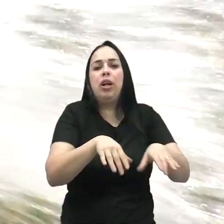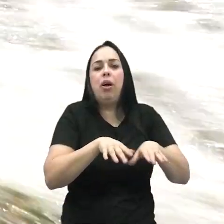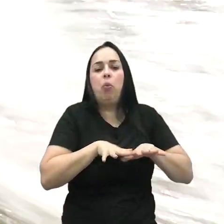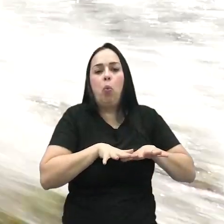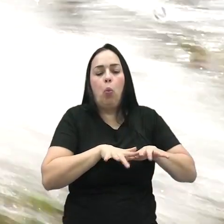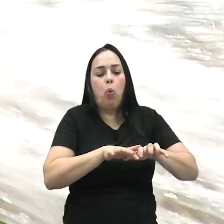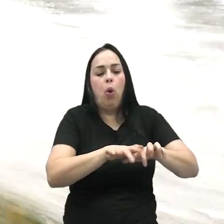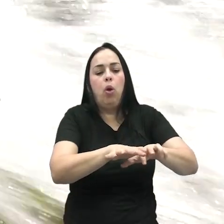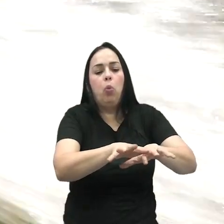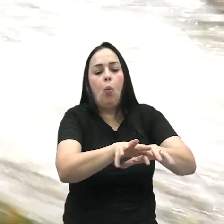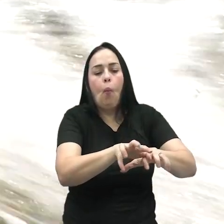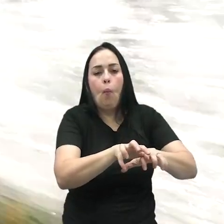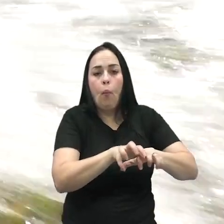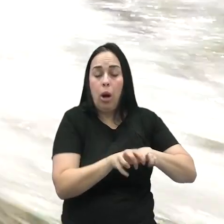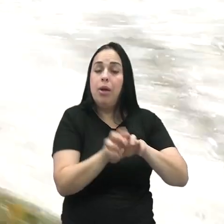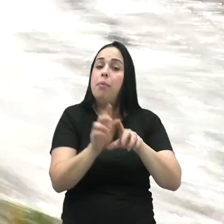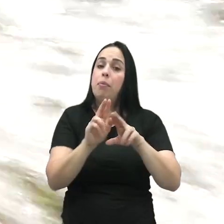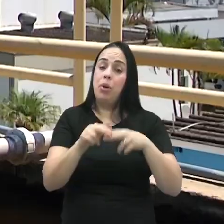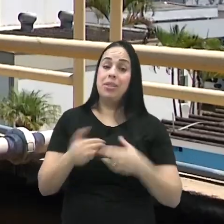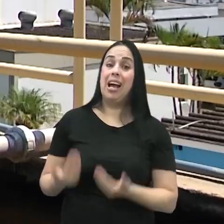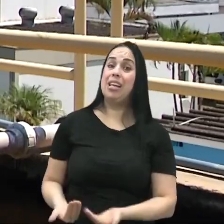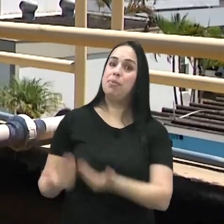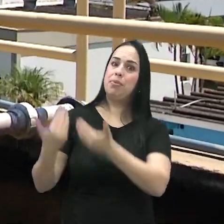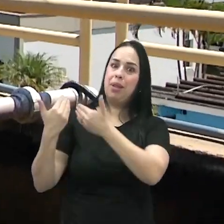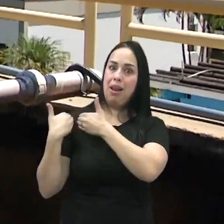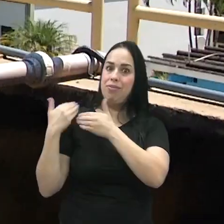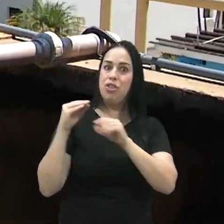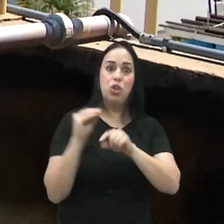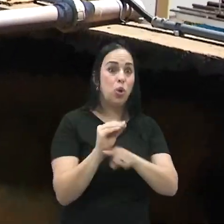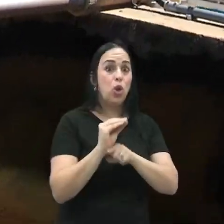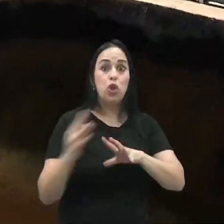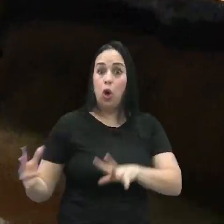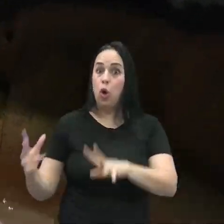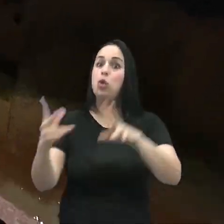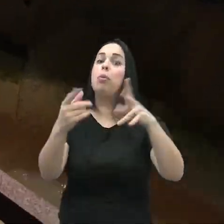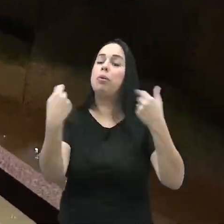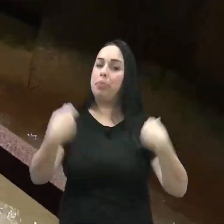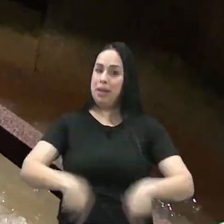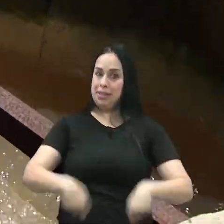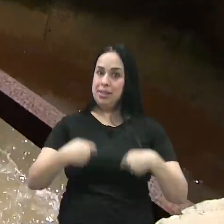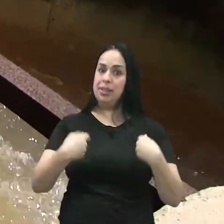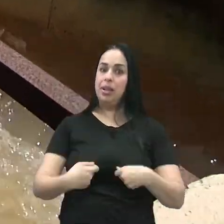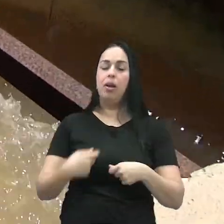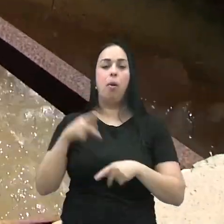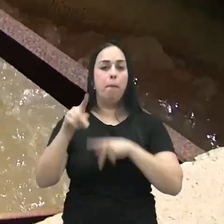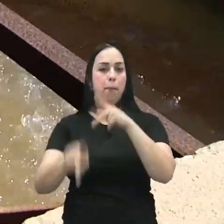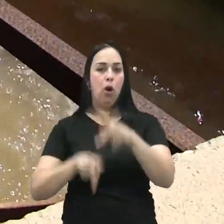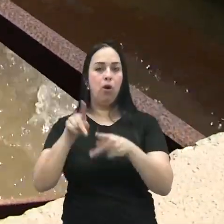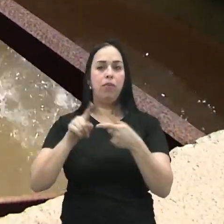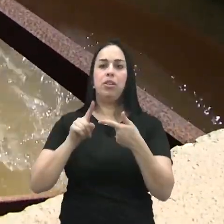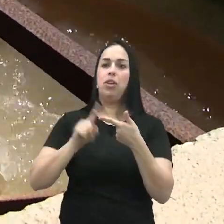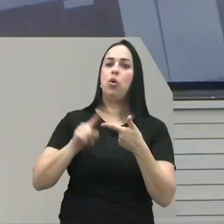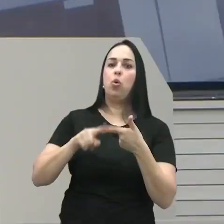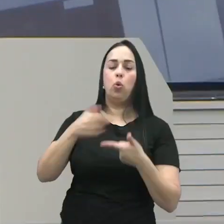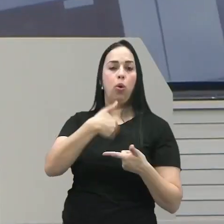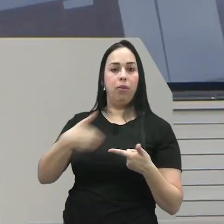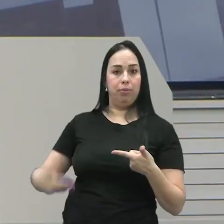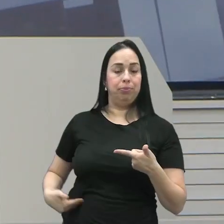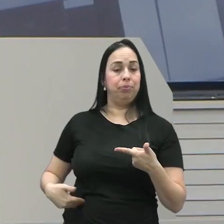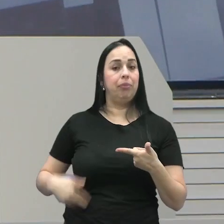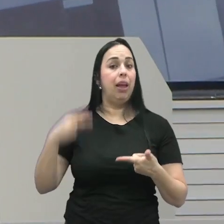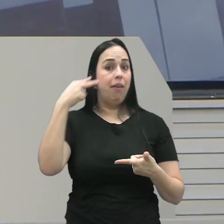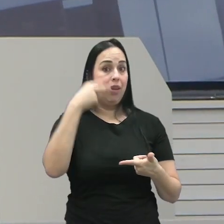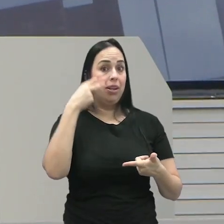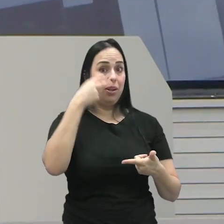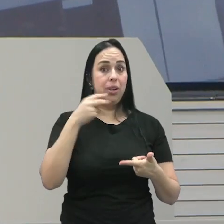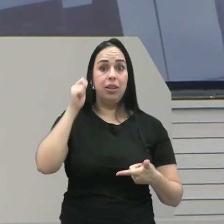A responsabilidade pela preservação da água deve ser de todos, população e poder público. A